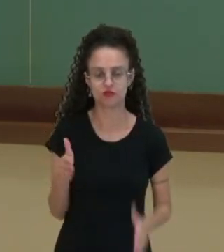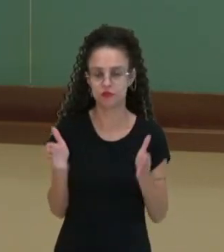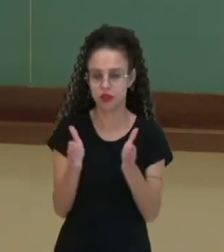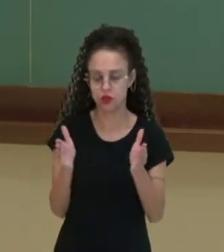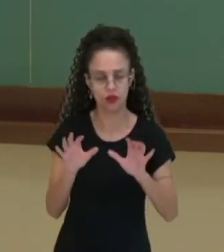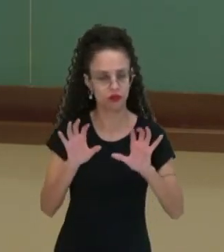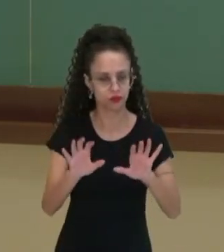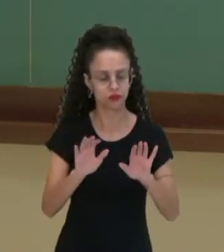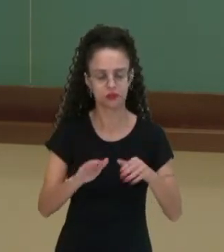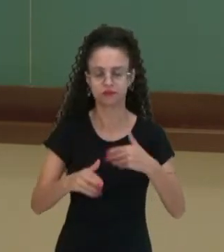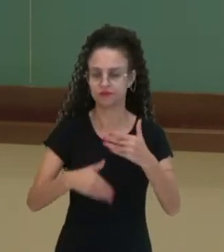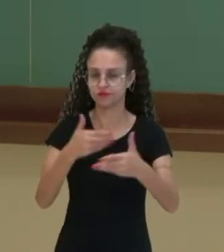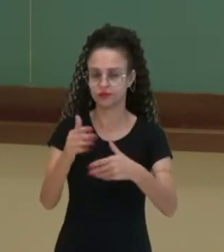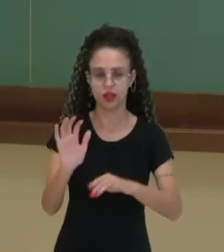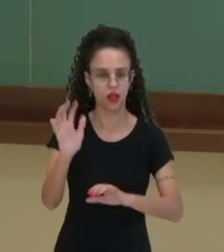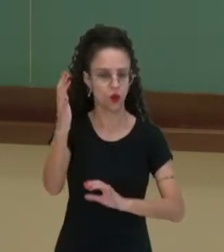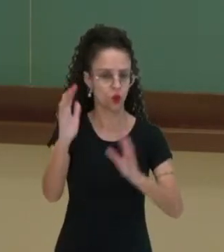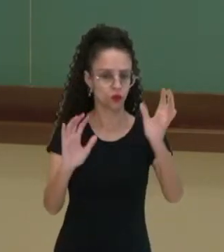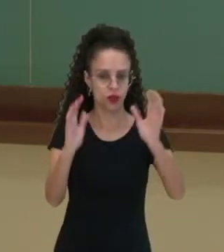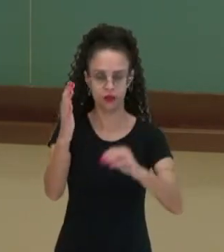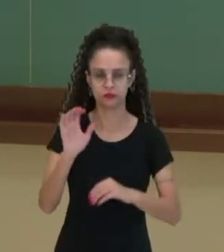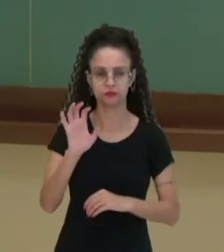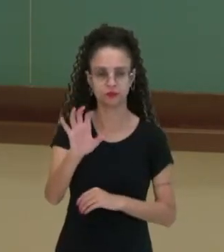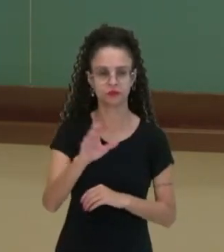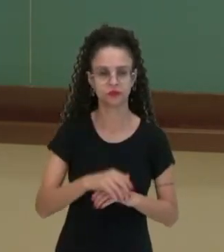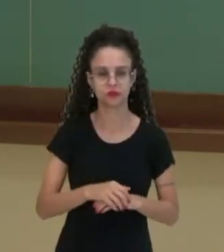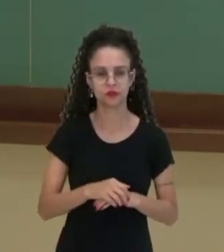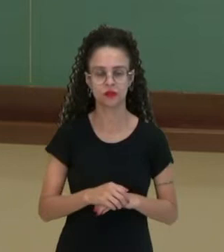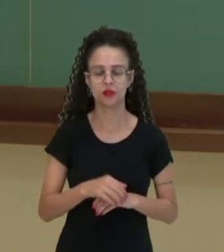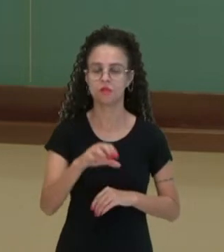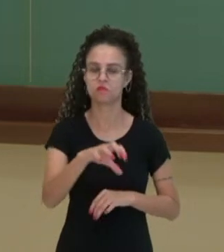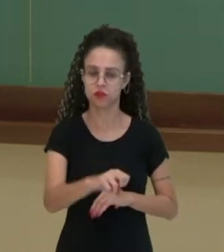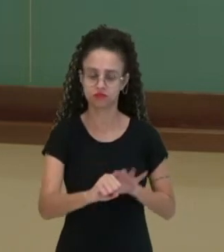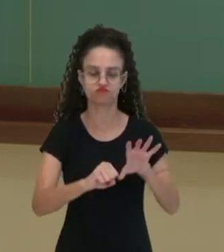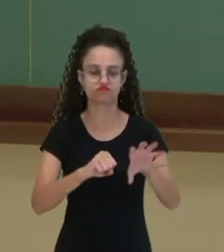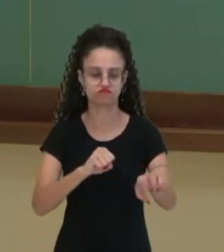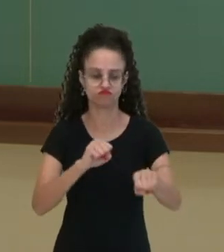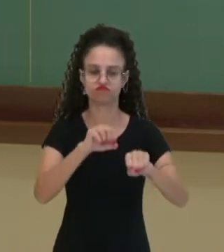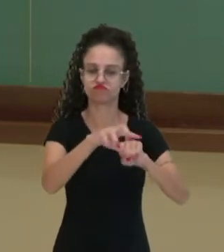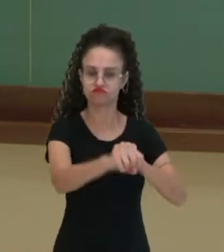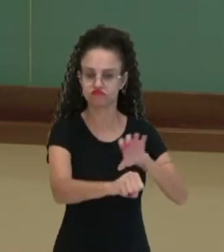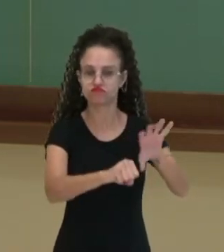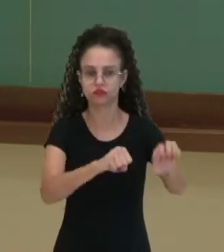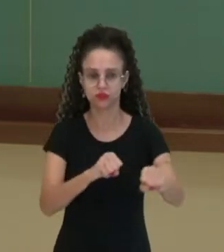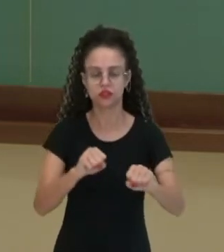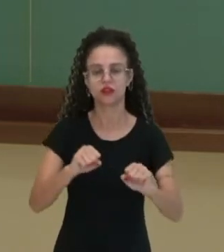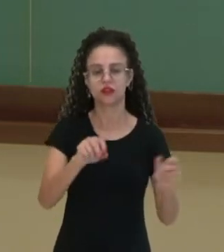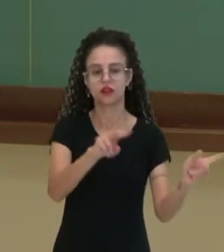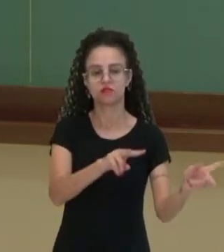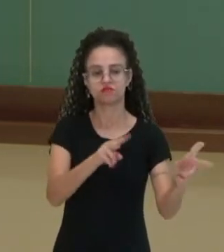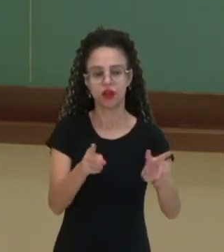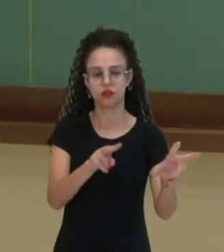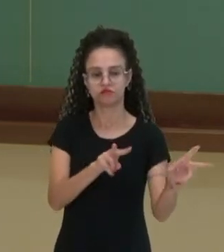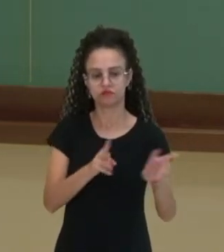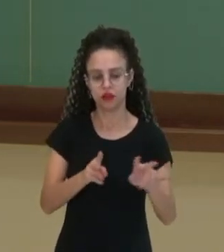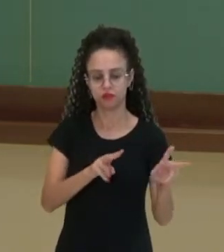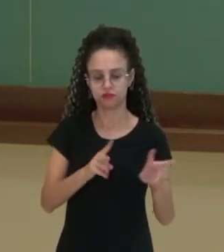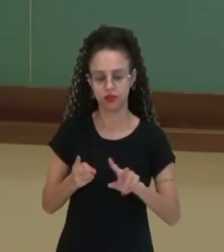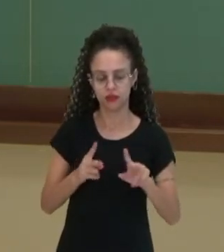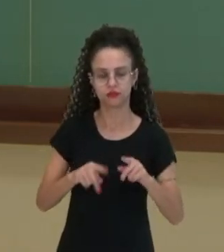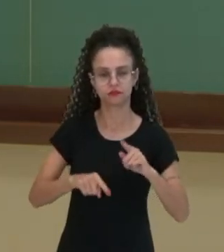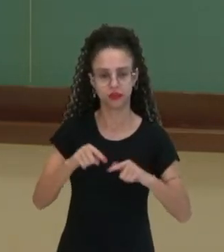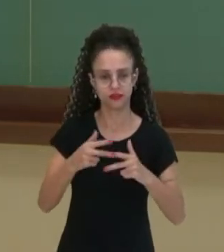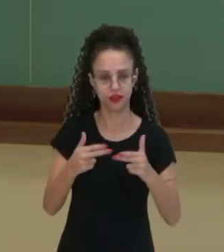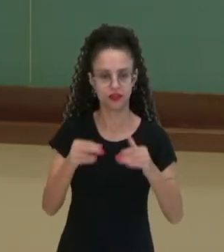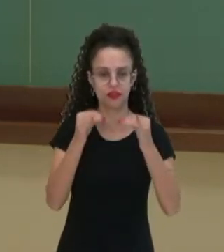assim sucessivamente vai acontecendo, né? Um vai se alimentando do outro e vai ocorrendo o quê? A transferência de matéria